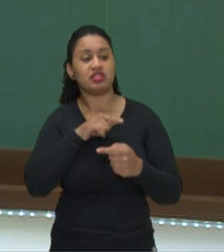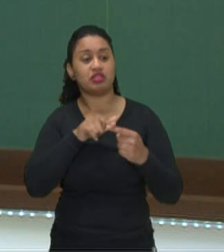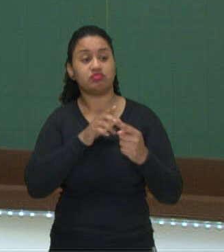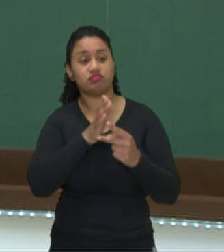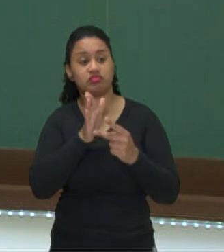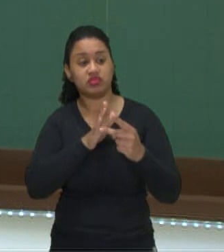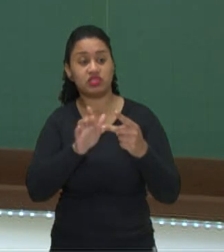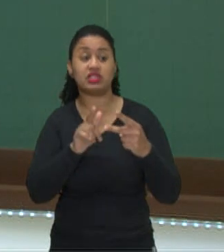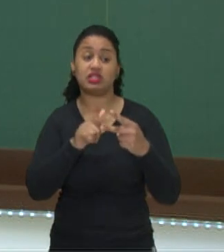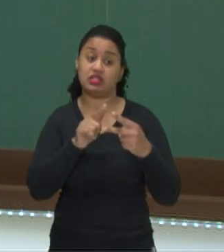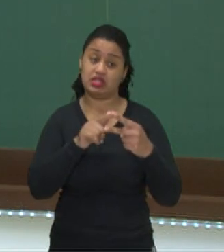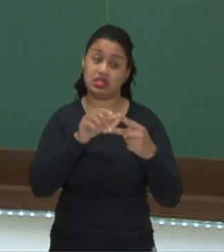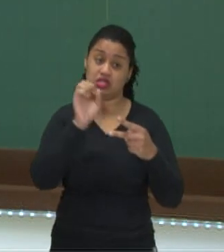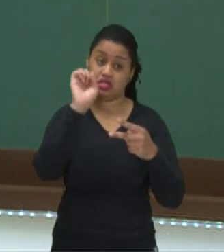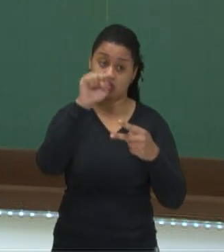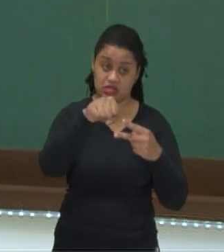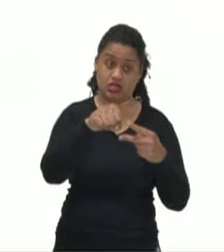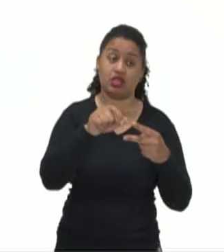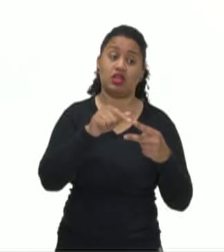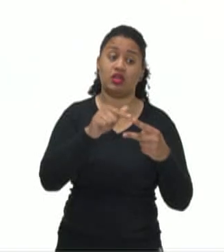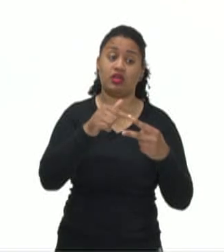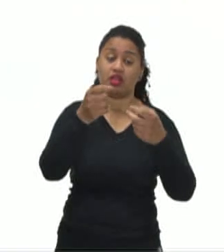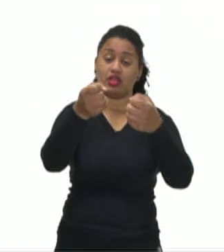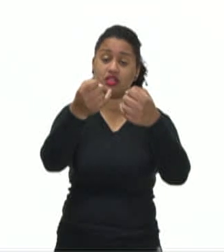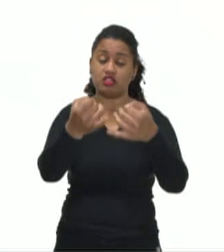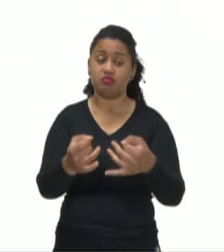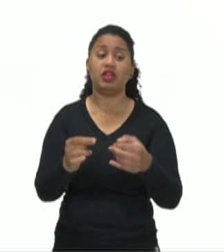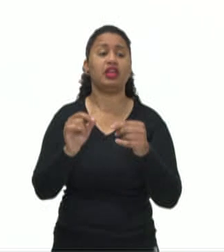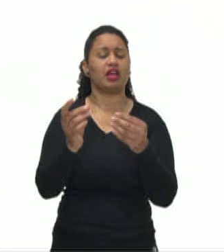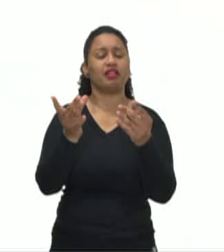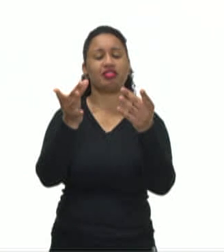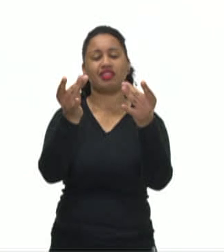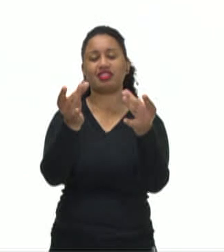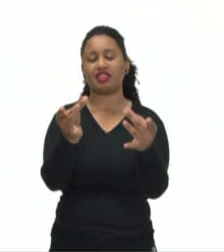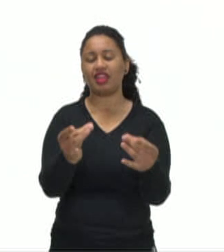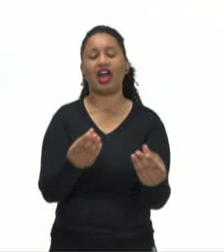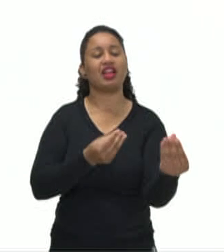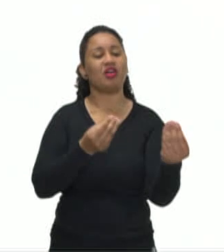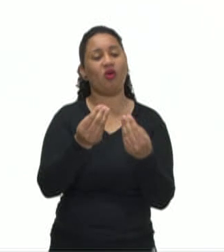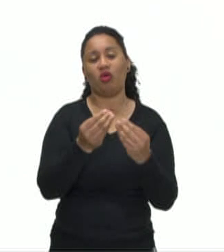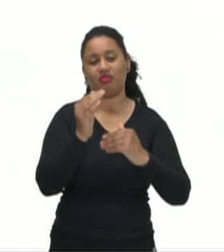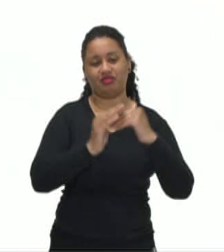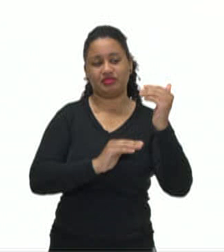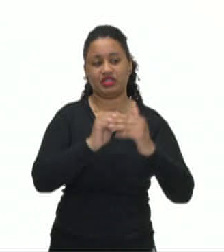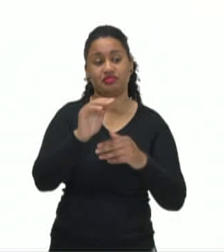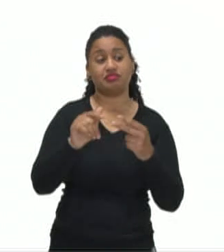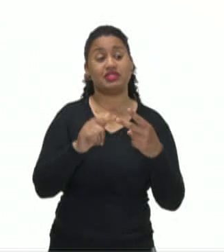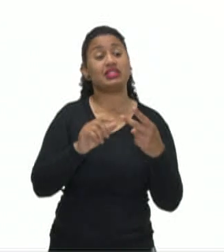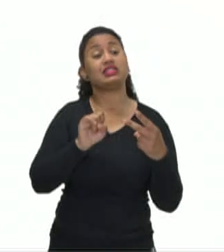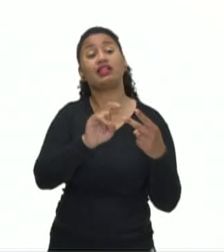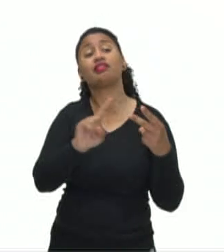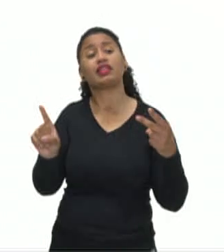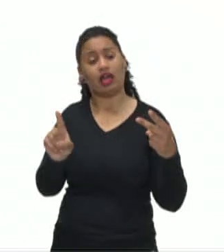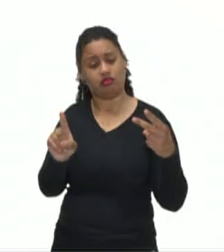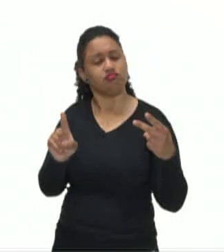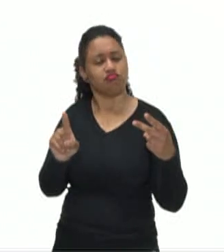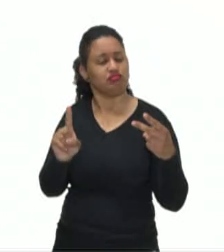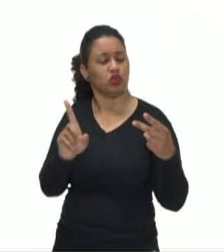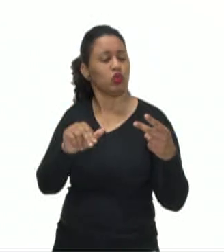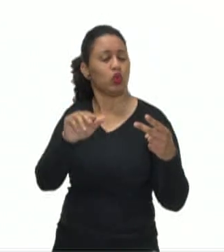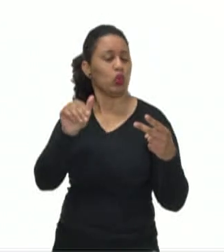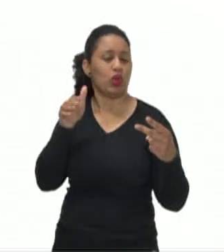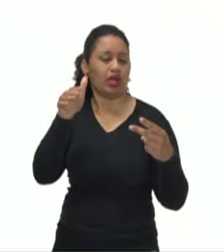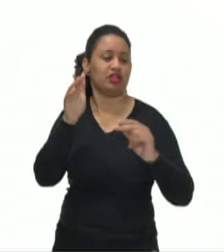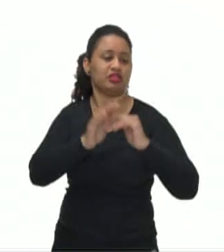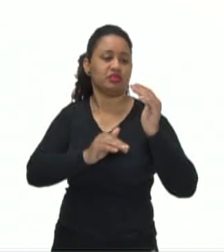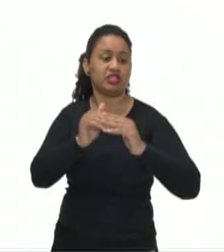caminhos aqui. Se sim, descreva com riqueza de detalhes como foi essa prática. Mas se não, se você nunca